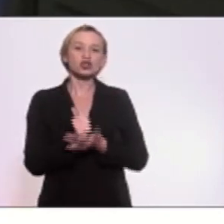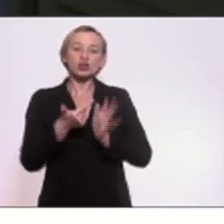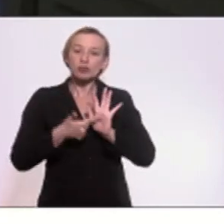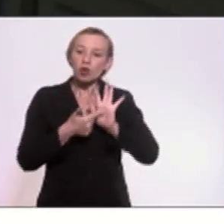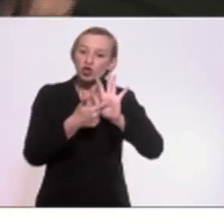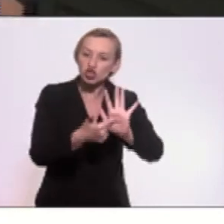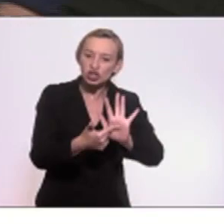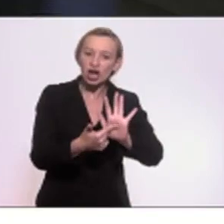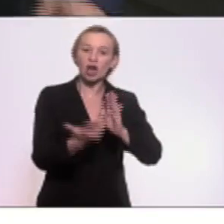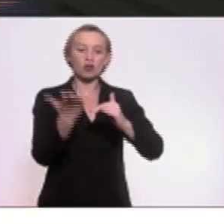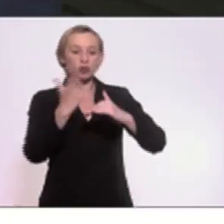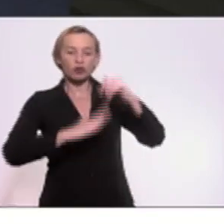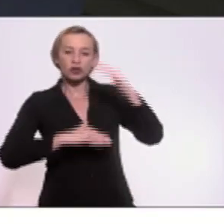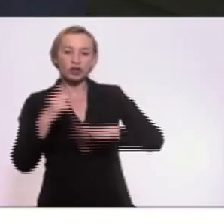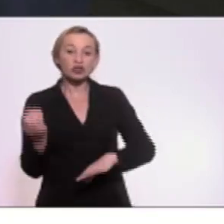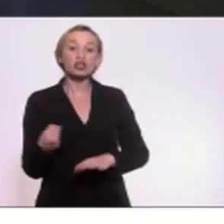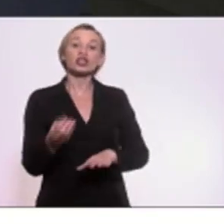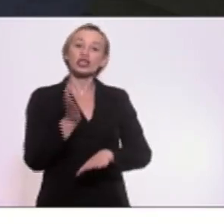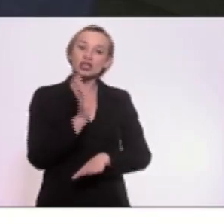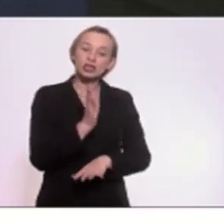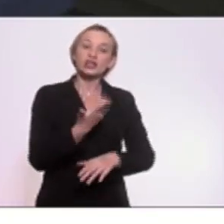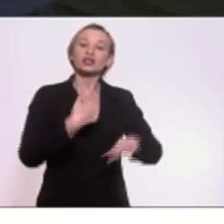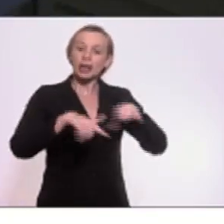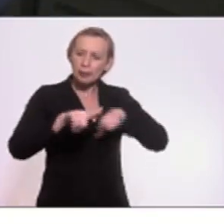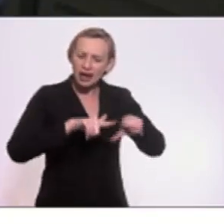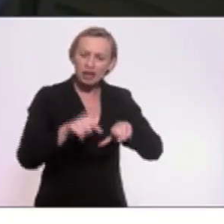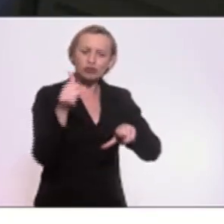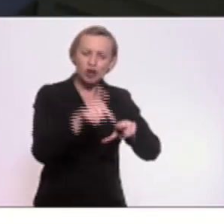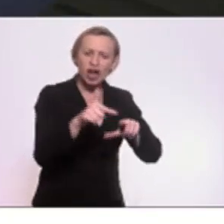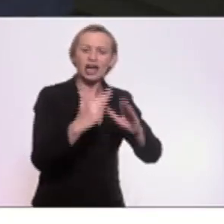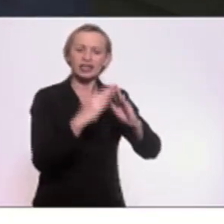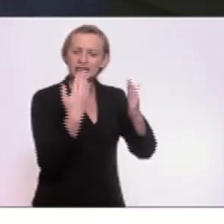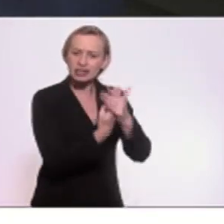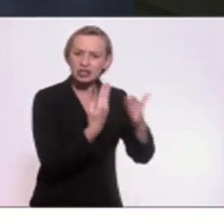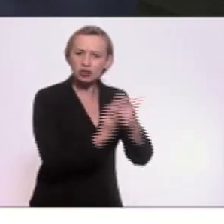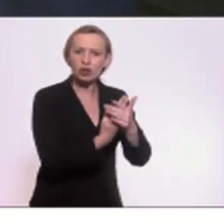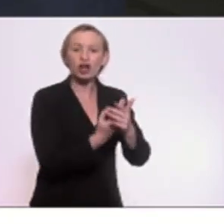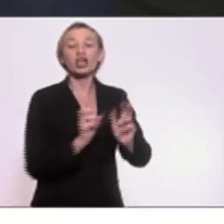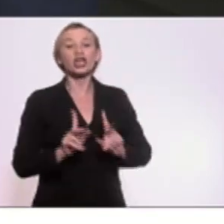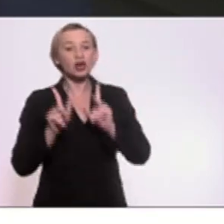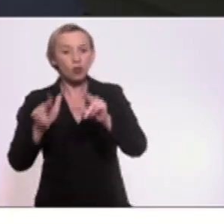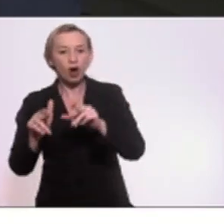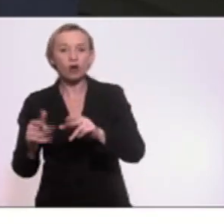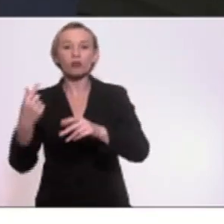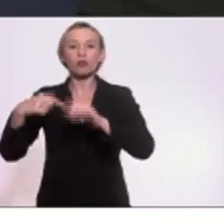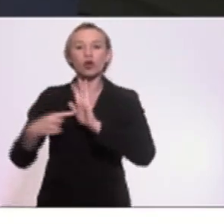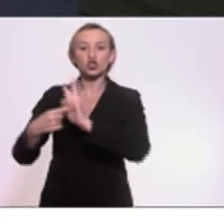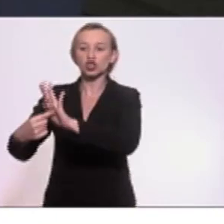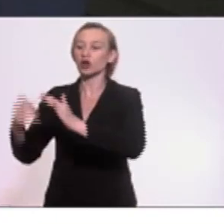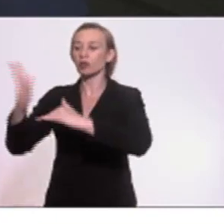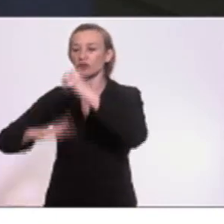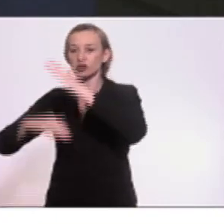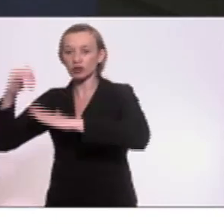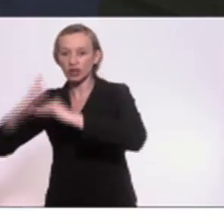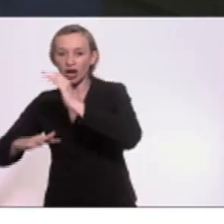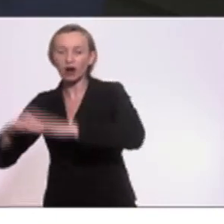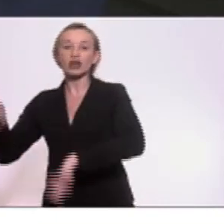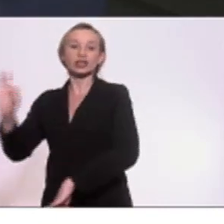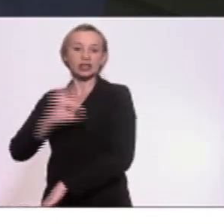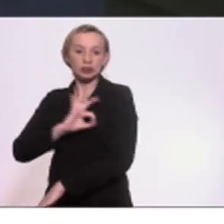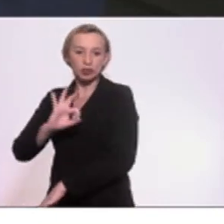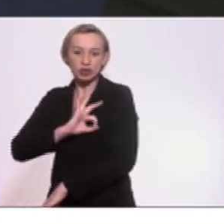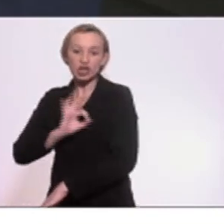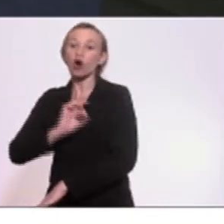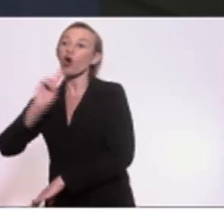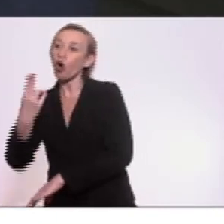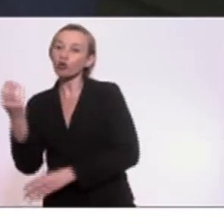destacar o profissional que está em sala de aula, da mesma forma que destacar o profissional que está na patrulha ou na